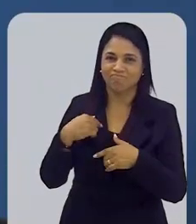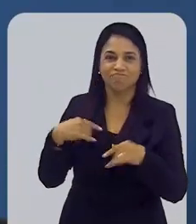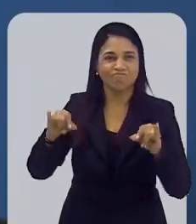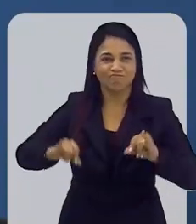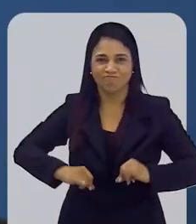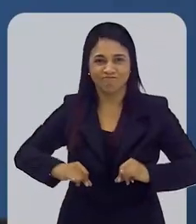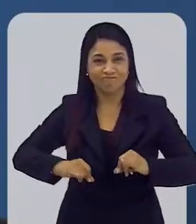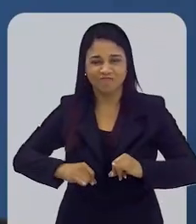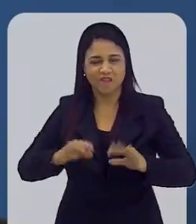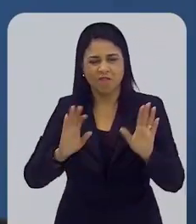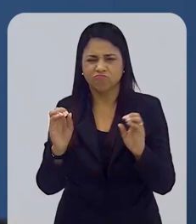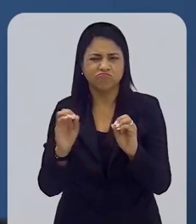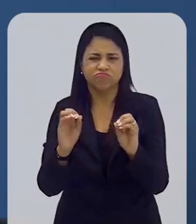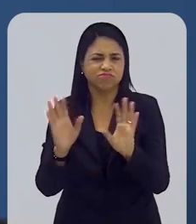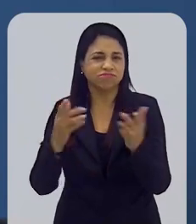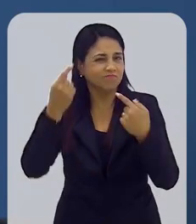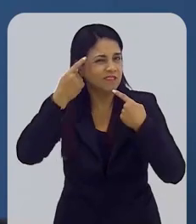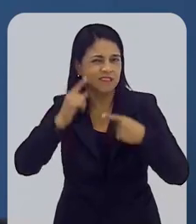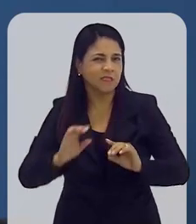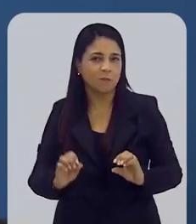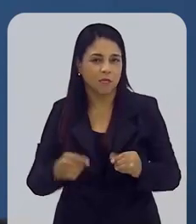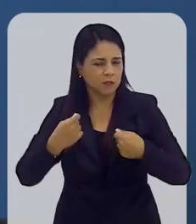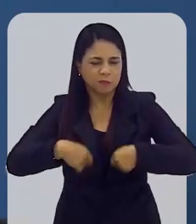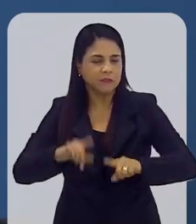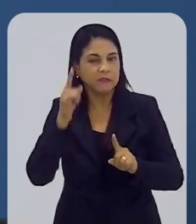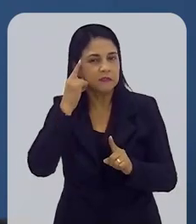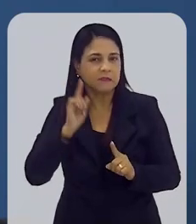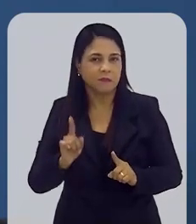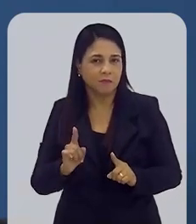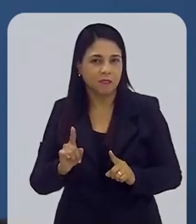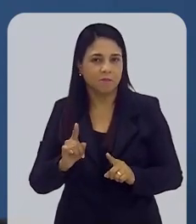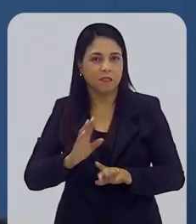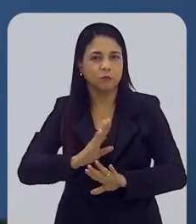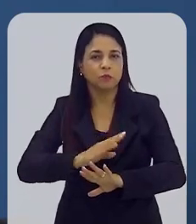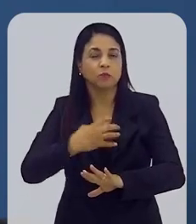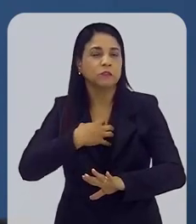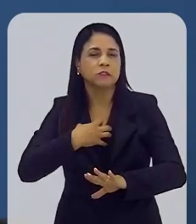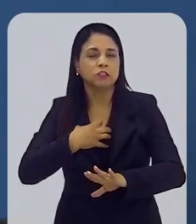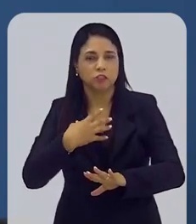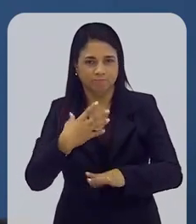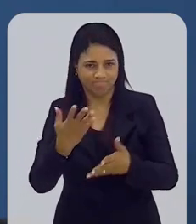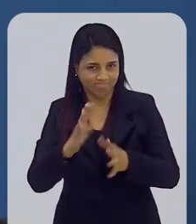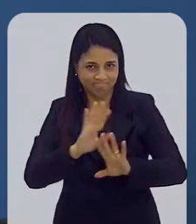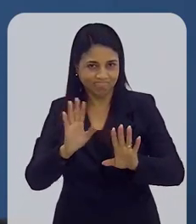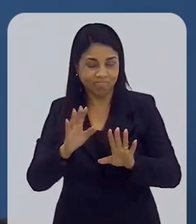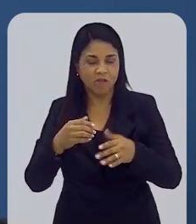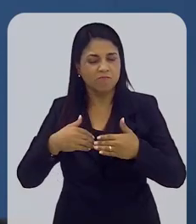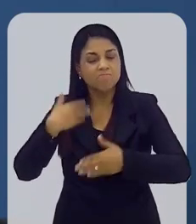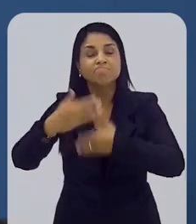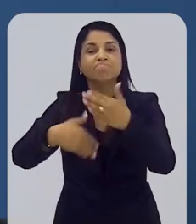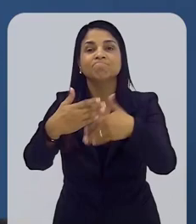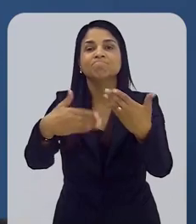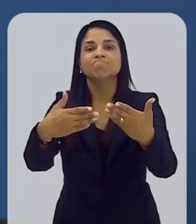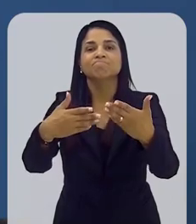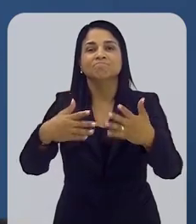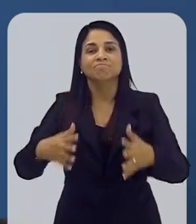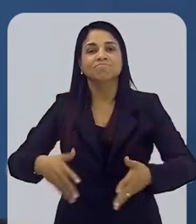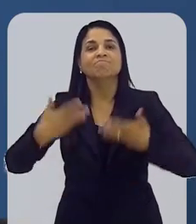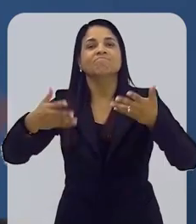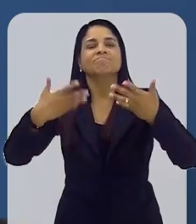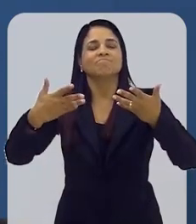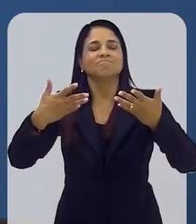nem sonhem mesmo, que elas nem saibam muito para que elas não sintam na pele. Então, que elas possam fluir num rio muito